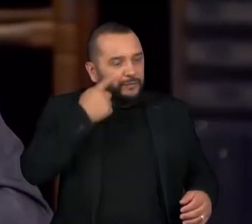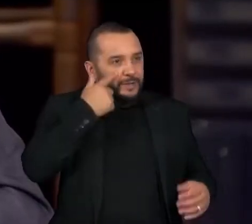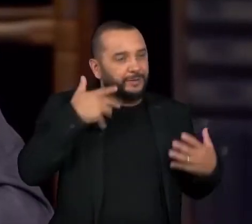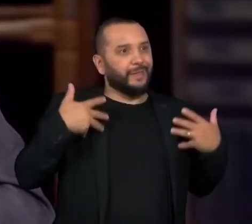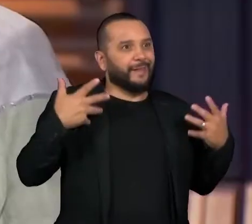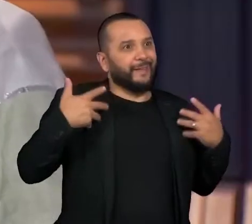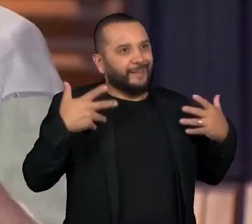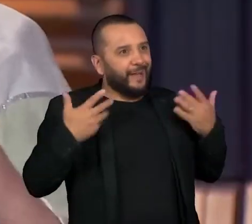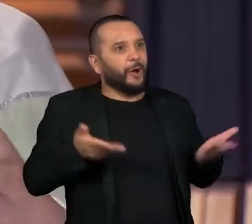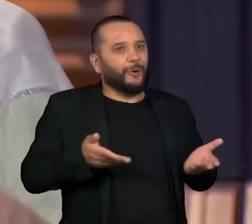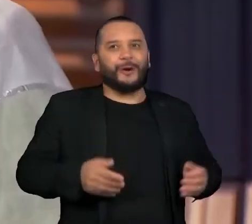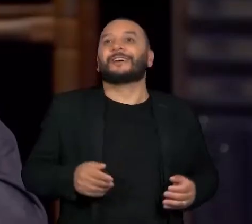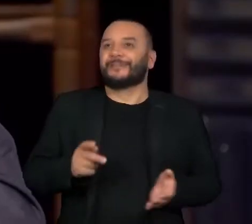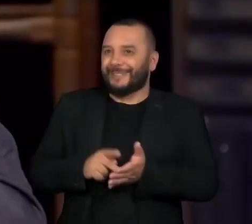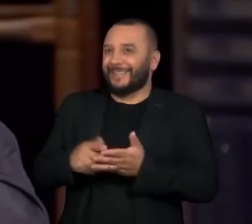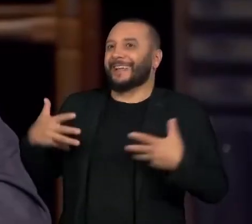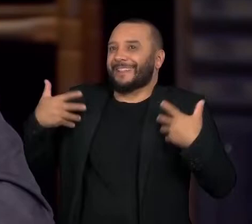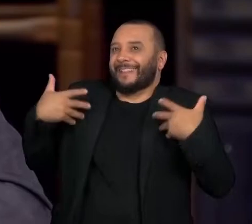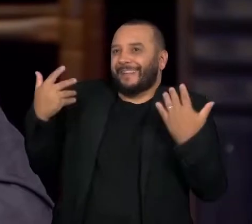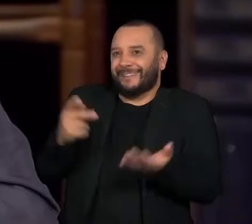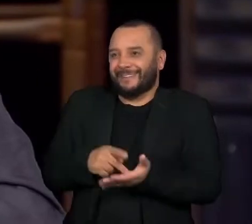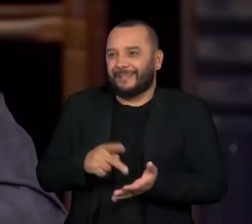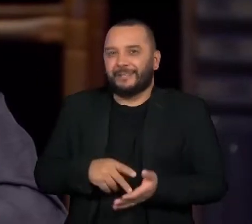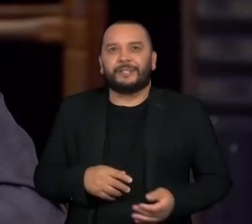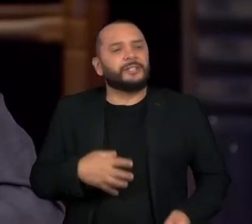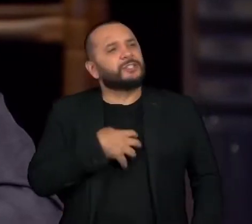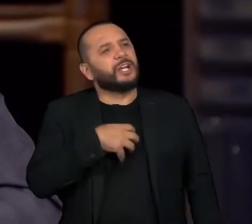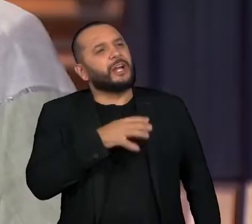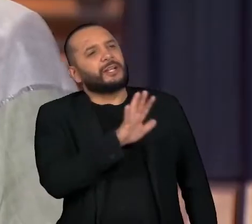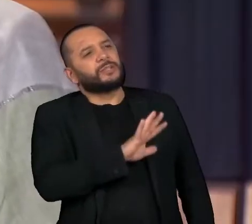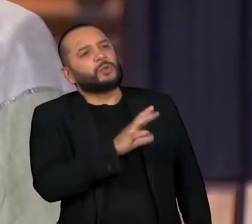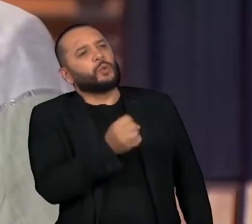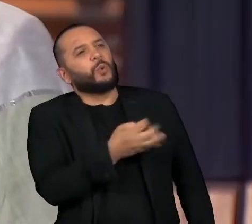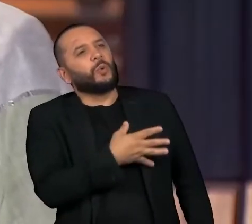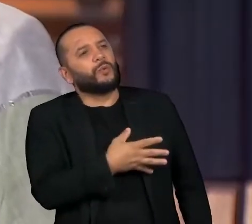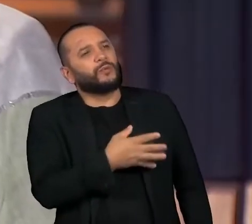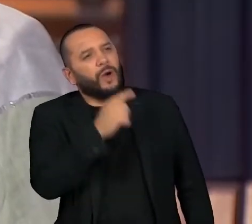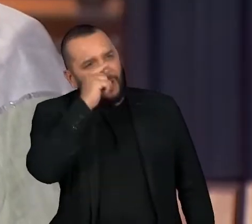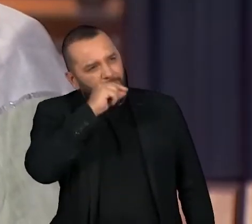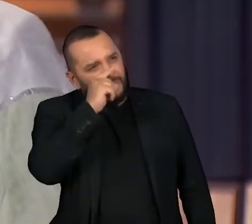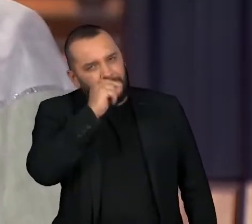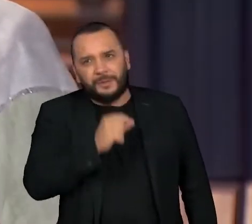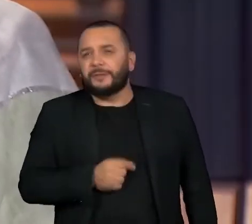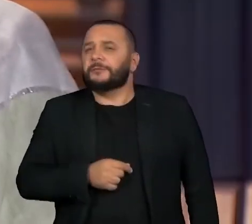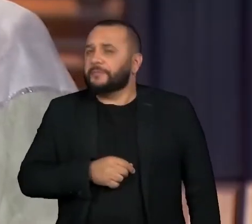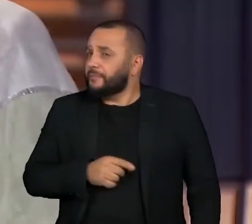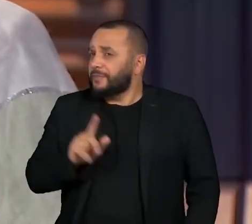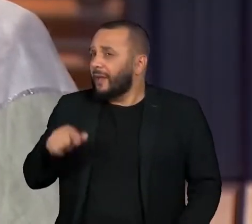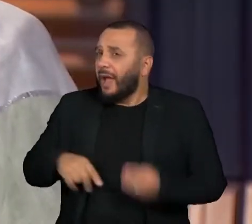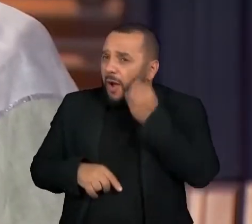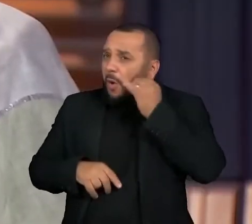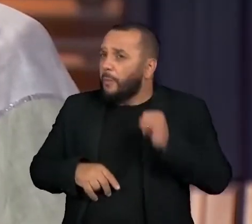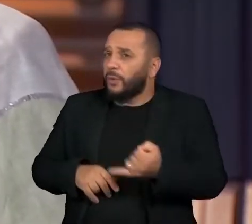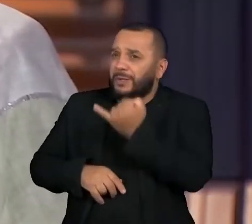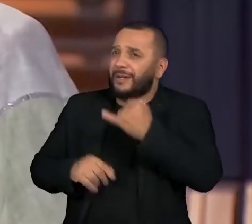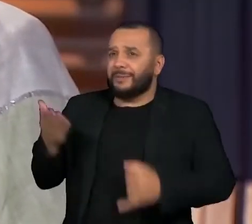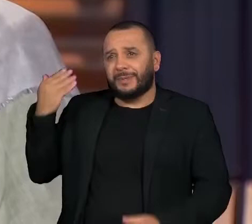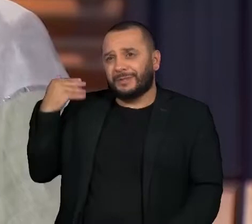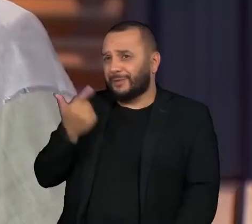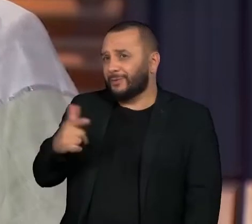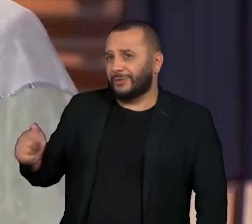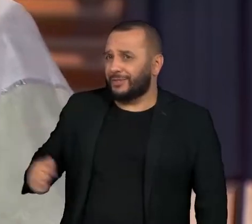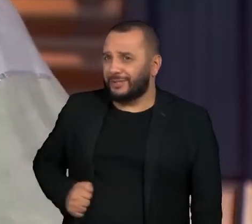tá tudo certo nesse novo estilo dele não é um estilo né uma oportunidade que ele não tinha tido